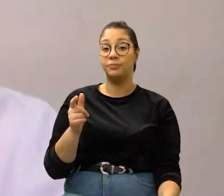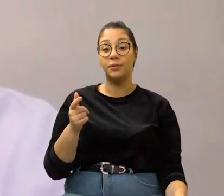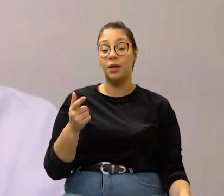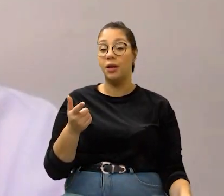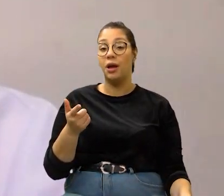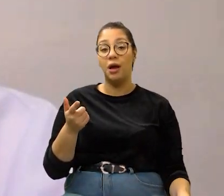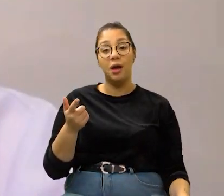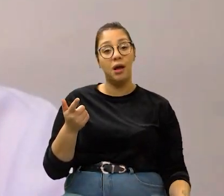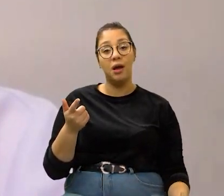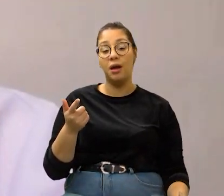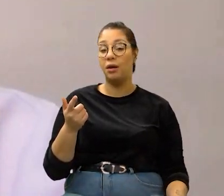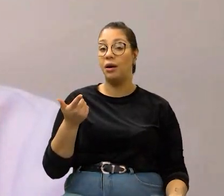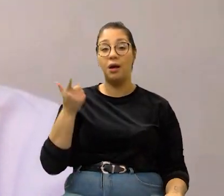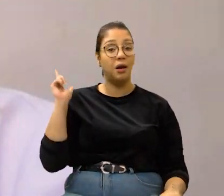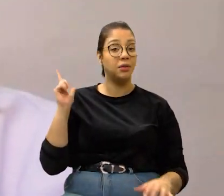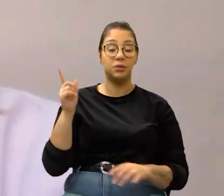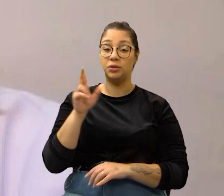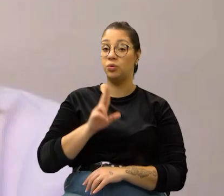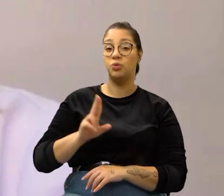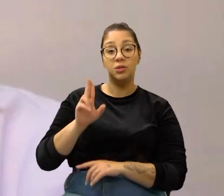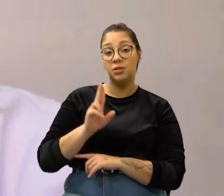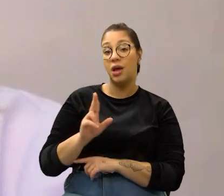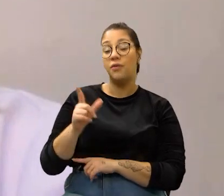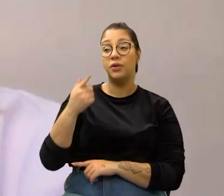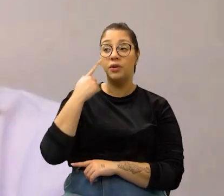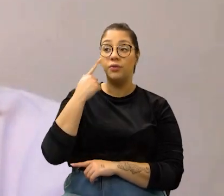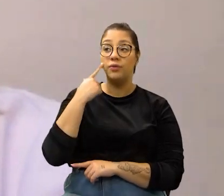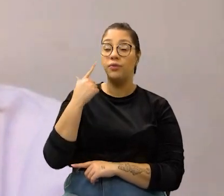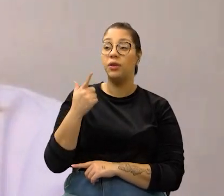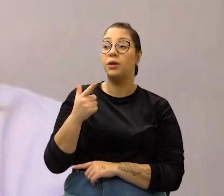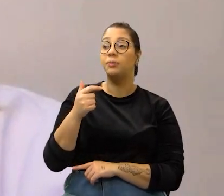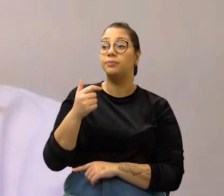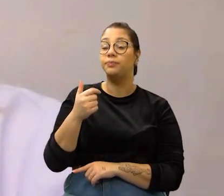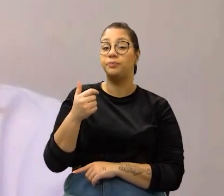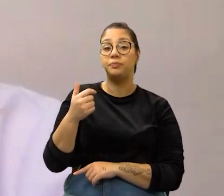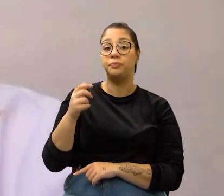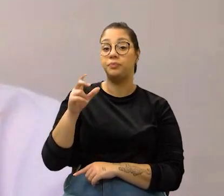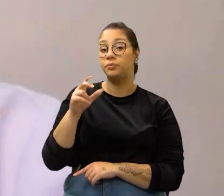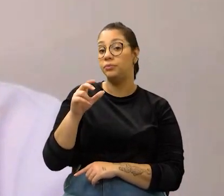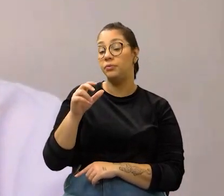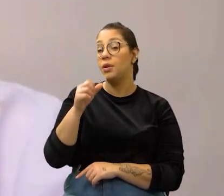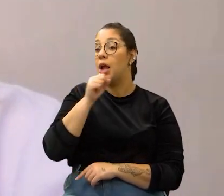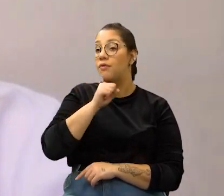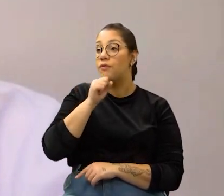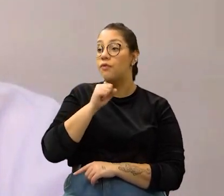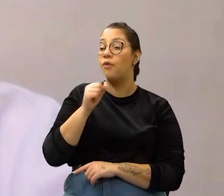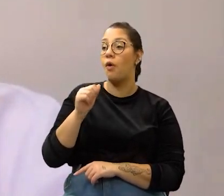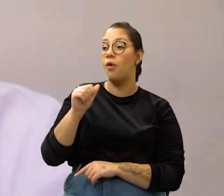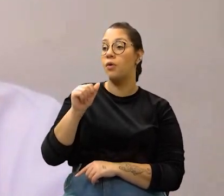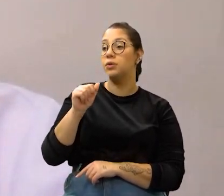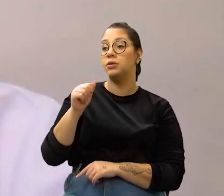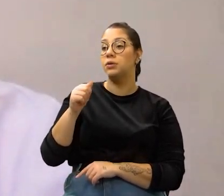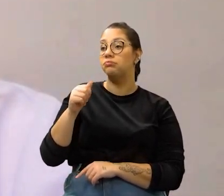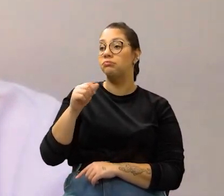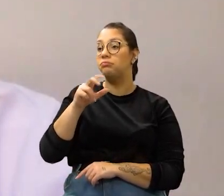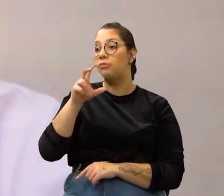antes não se falava, né? Se a gente for ver nossos avós, né, eles não pronunciam a palavra câncer,